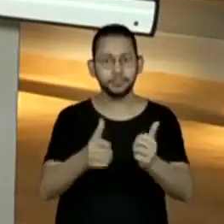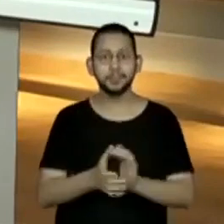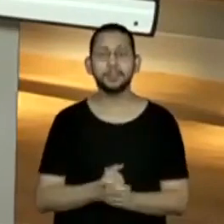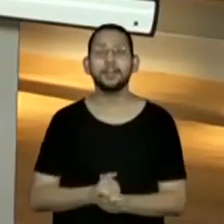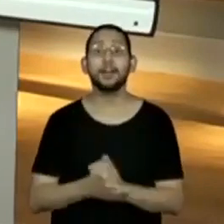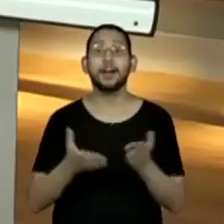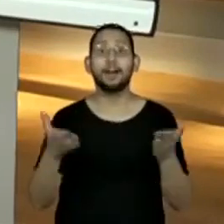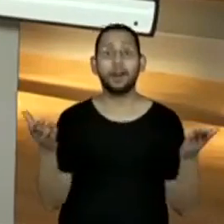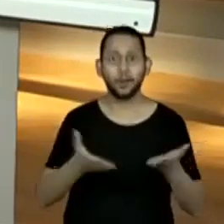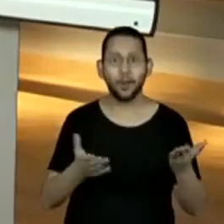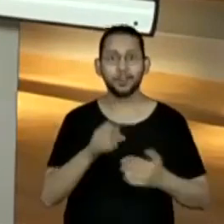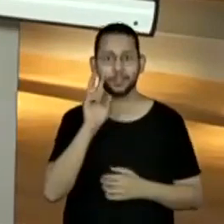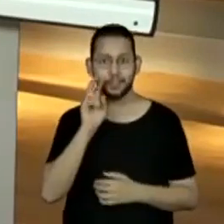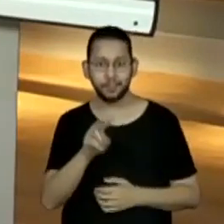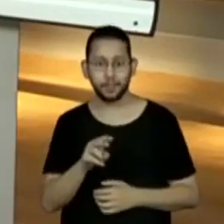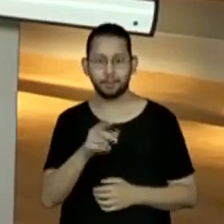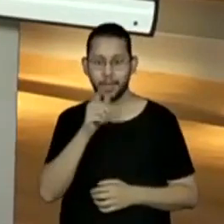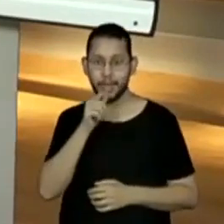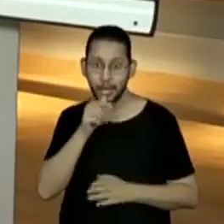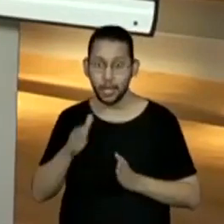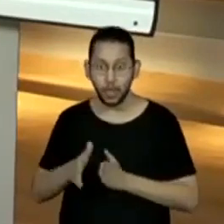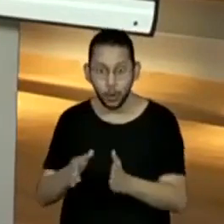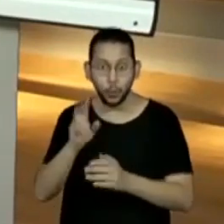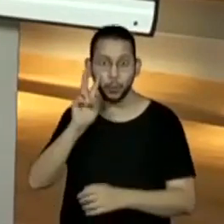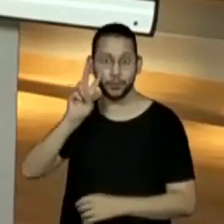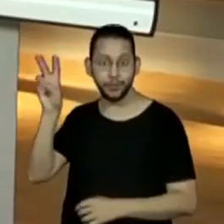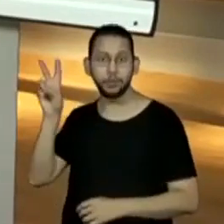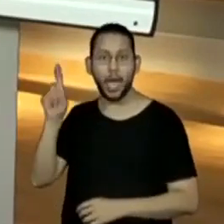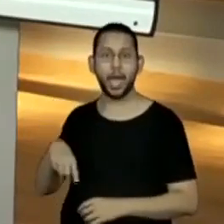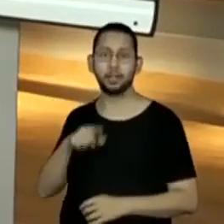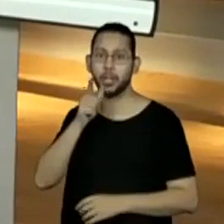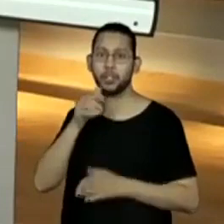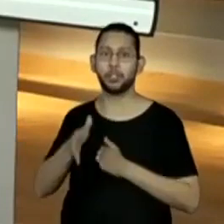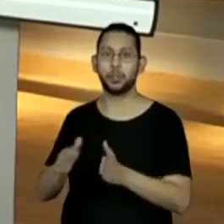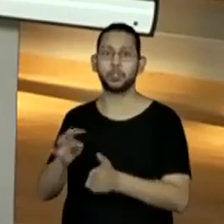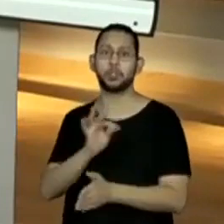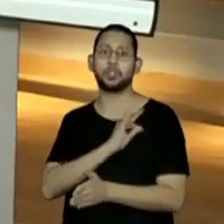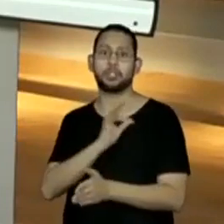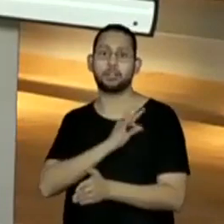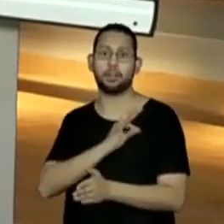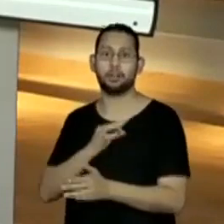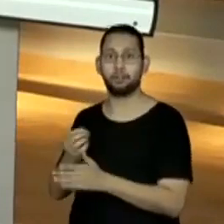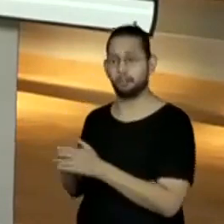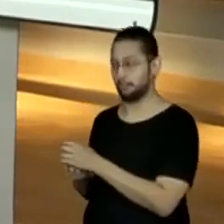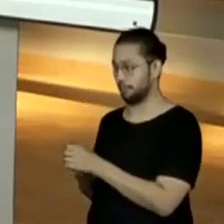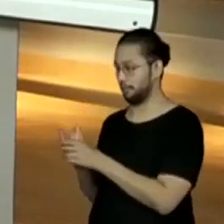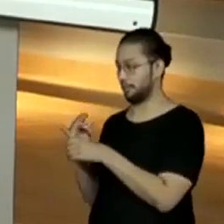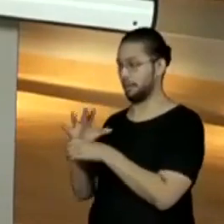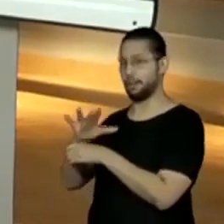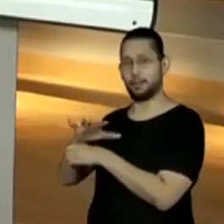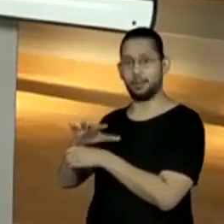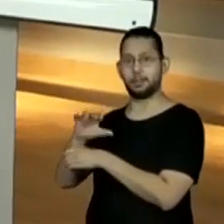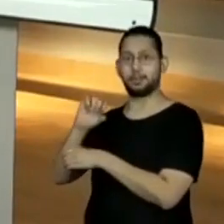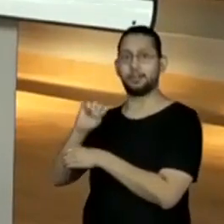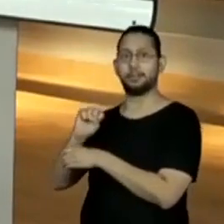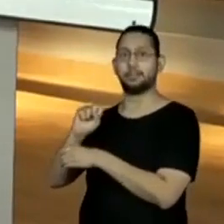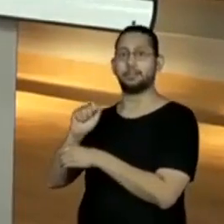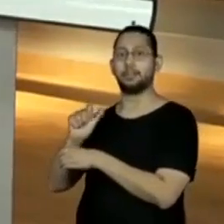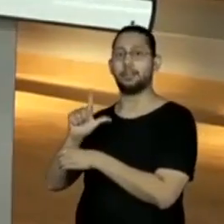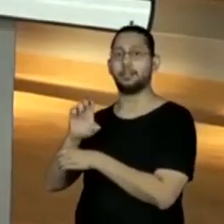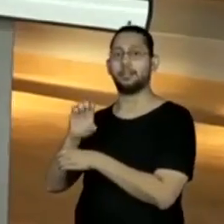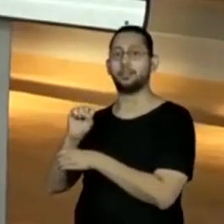você vai identificar o rio, vocês já identificaram, é o Rio Tietê. Ele nasce na cidade de Salesópolis. Vocês devem estar pensando, como